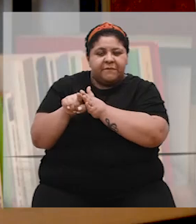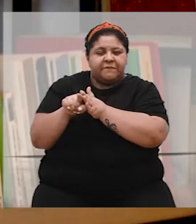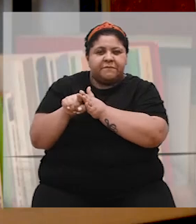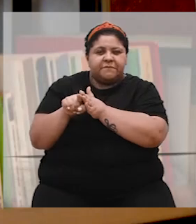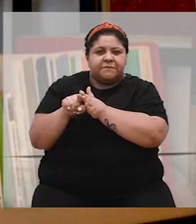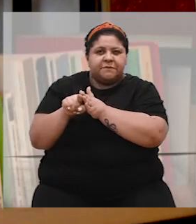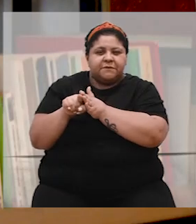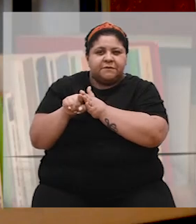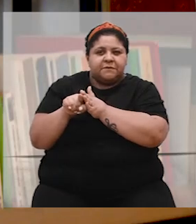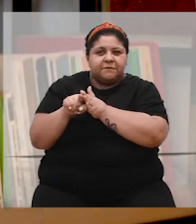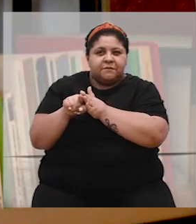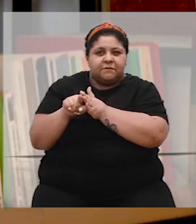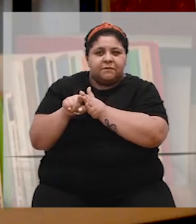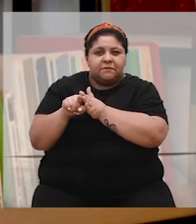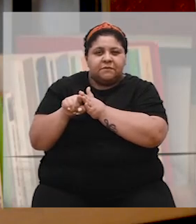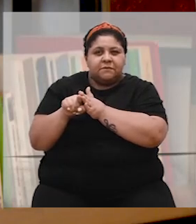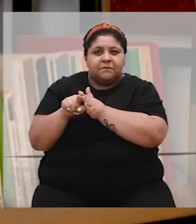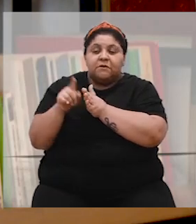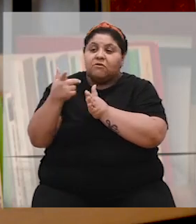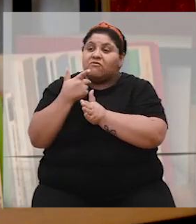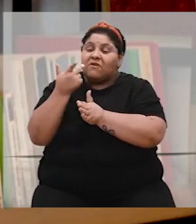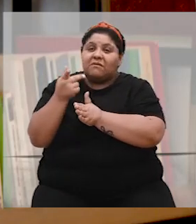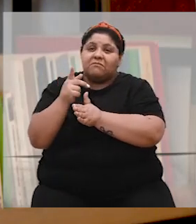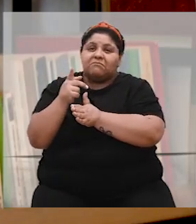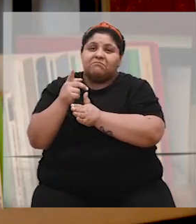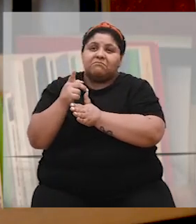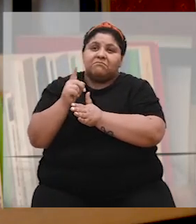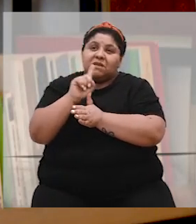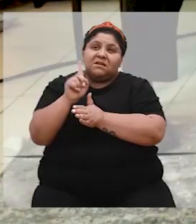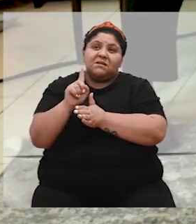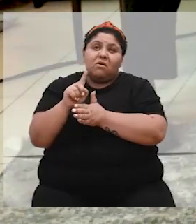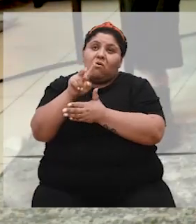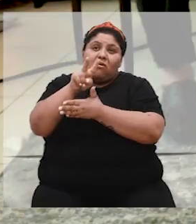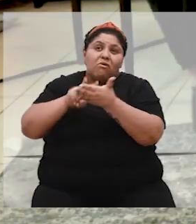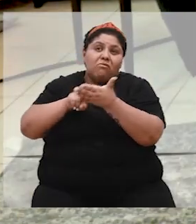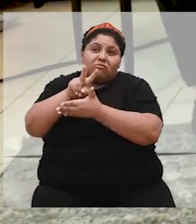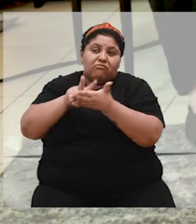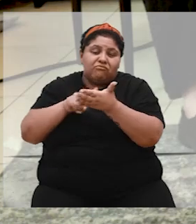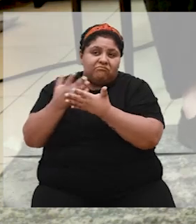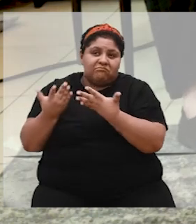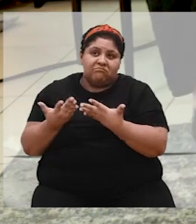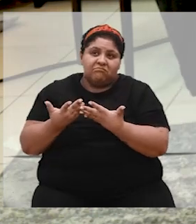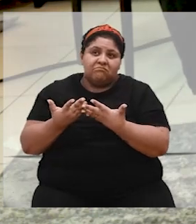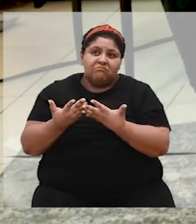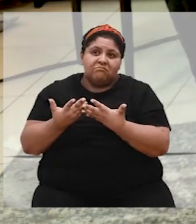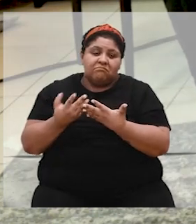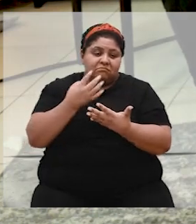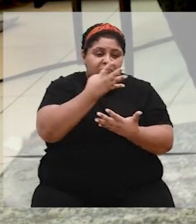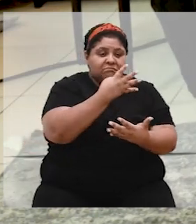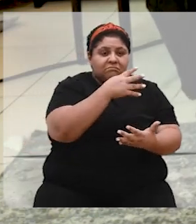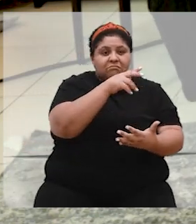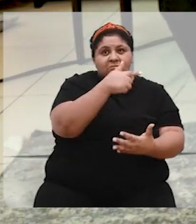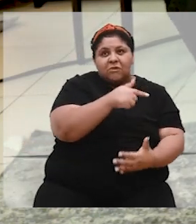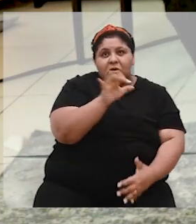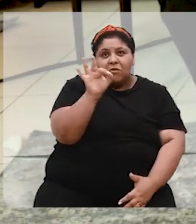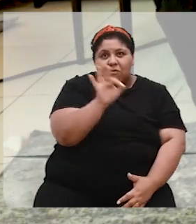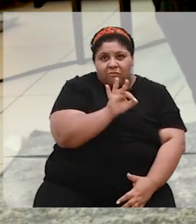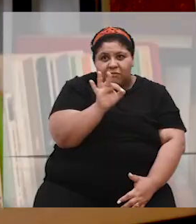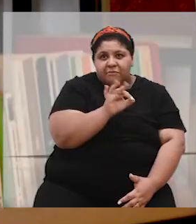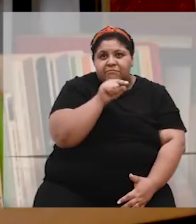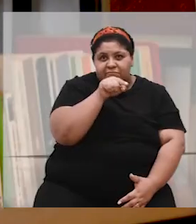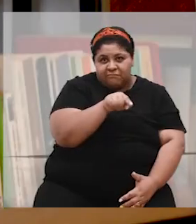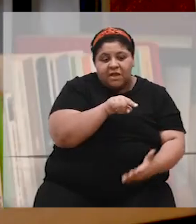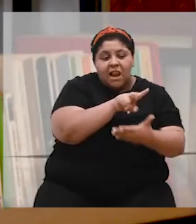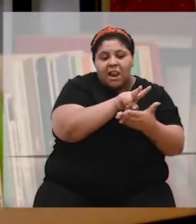pesquisa dos entrevistados disseram que não são leitores. se disseram não leitores e